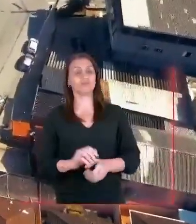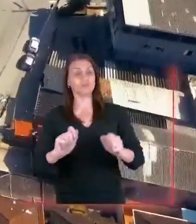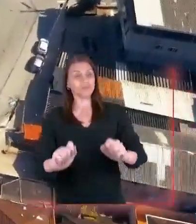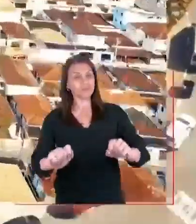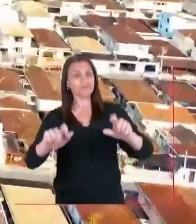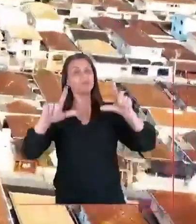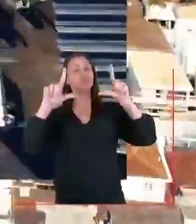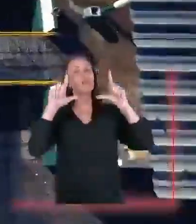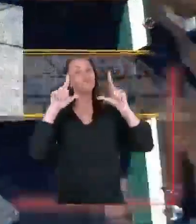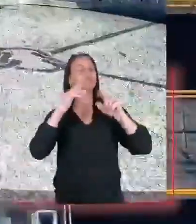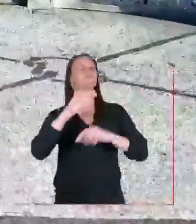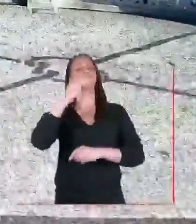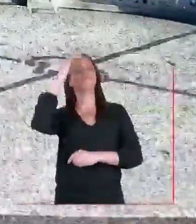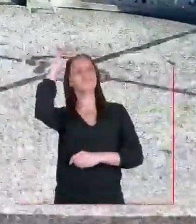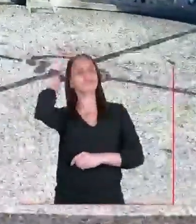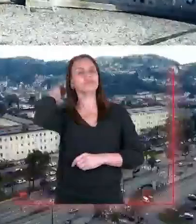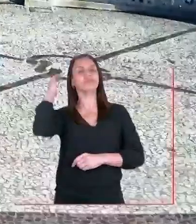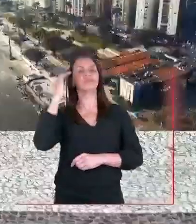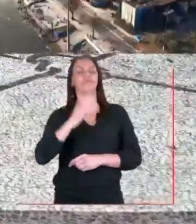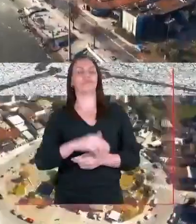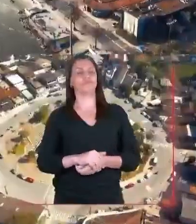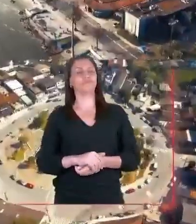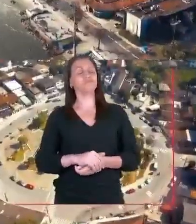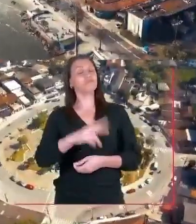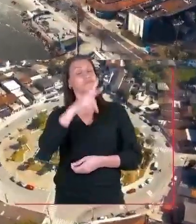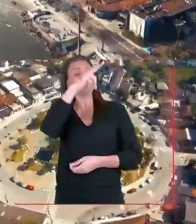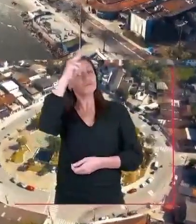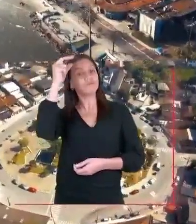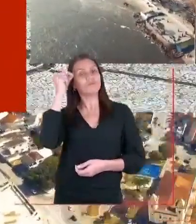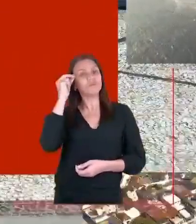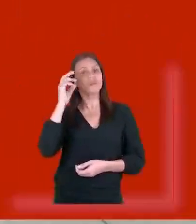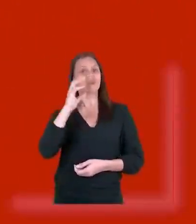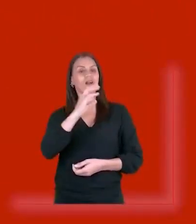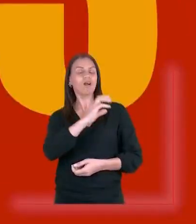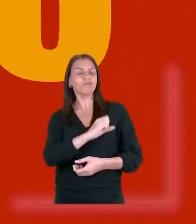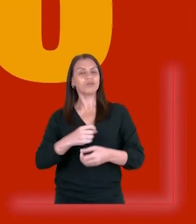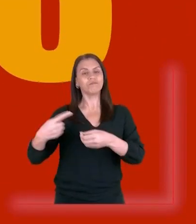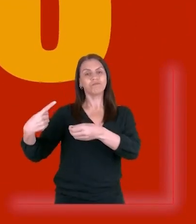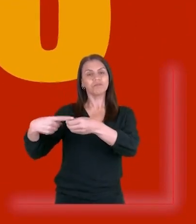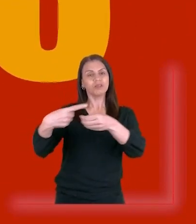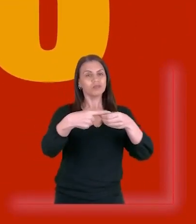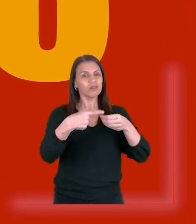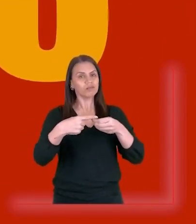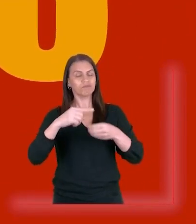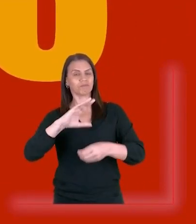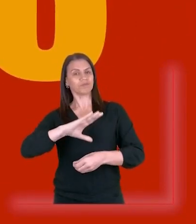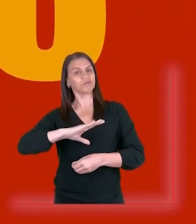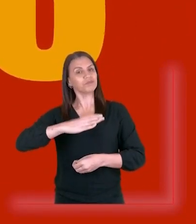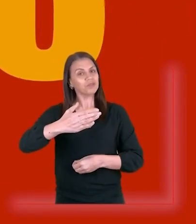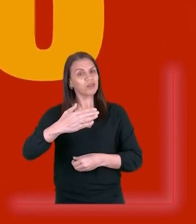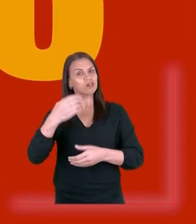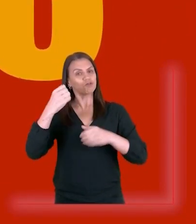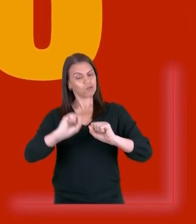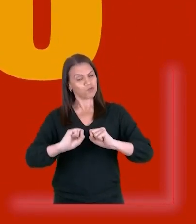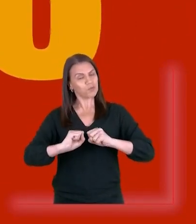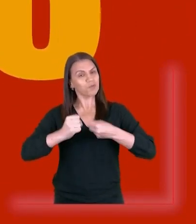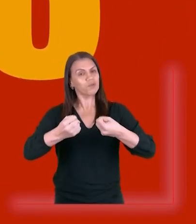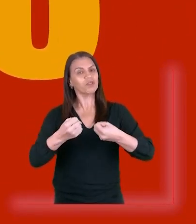Começa agora o programa da Thelma. A prefeita que tem amor pela cidade e coragem para lutar por